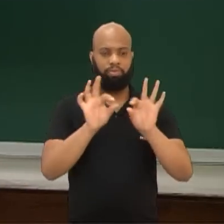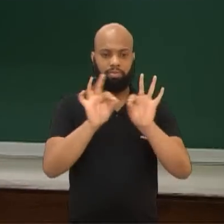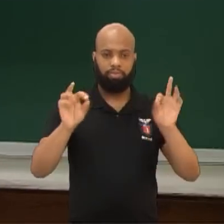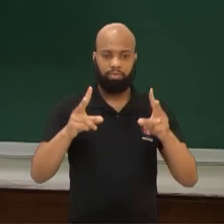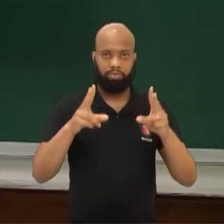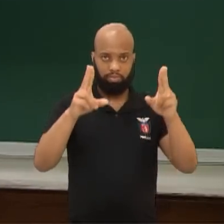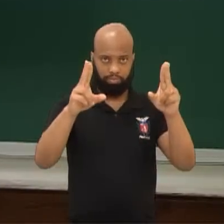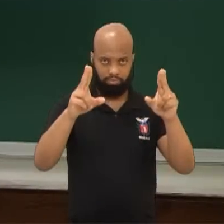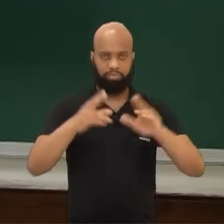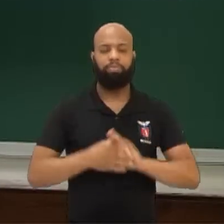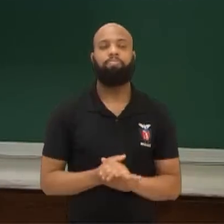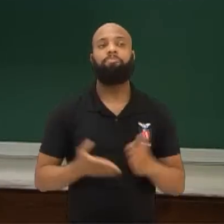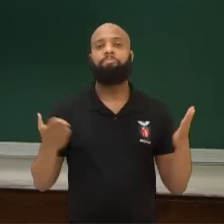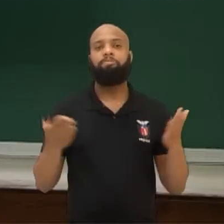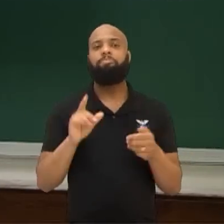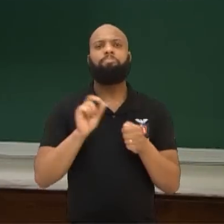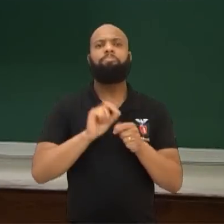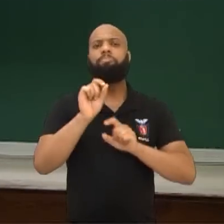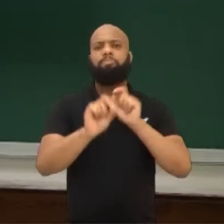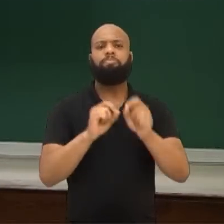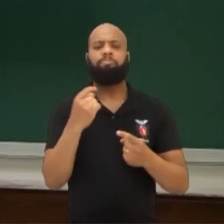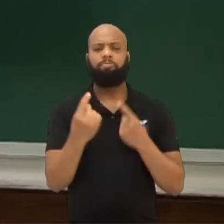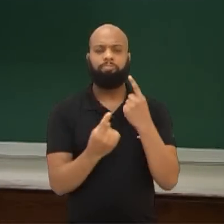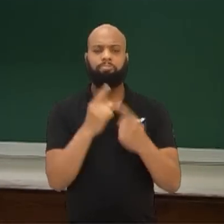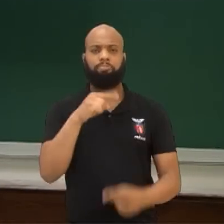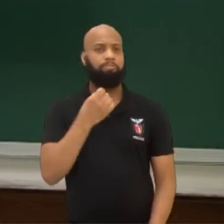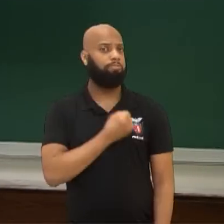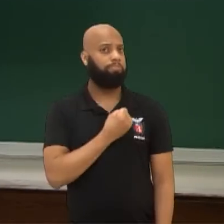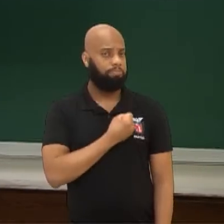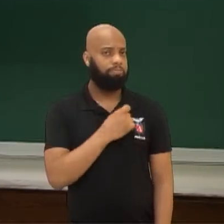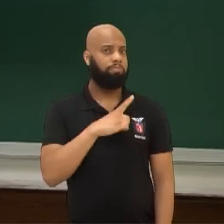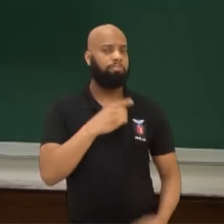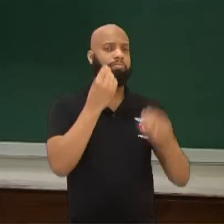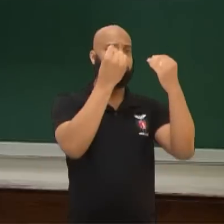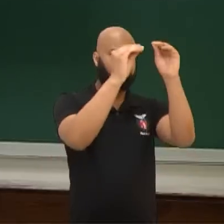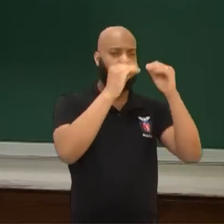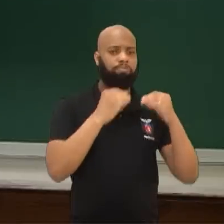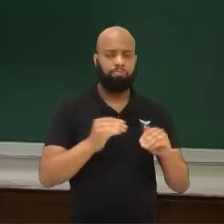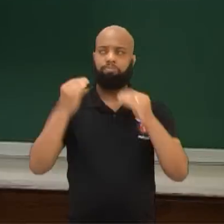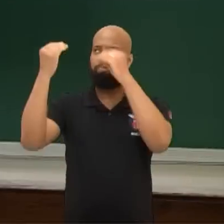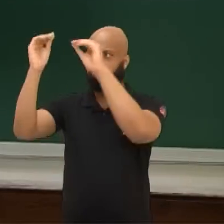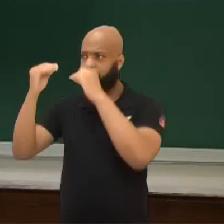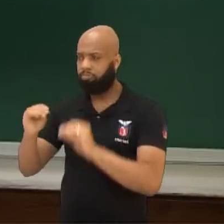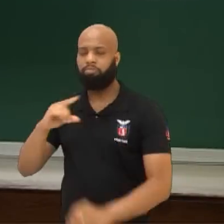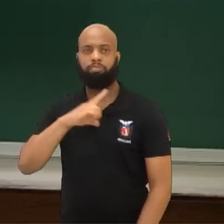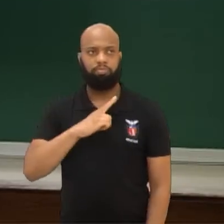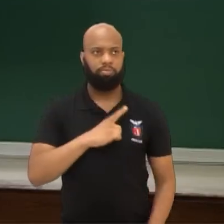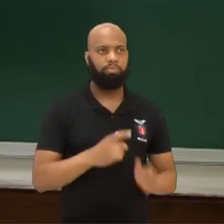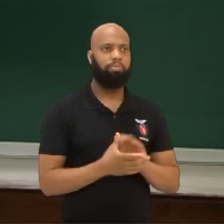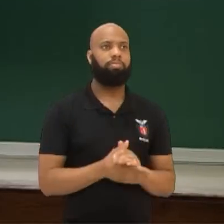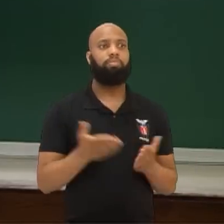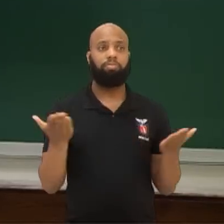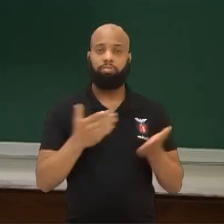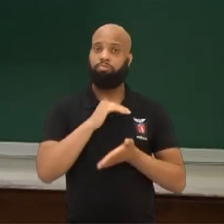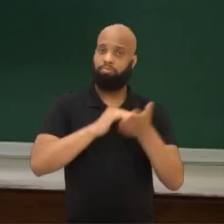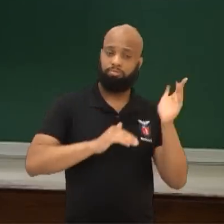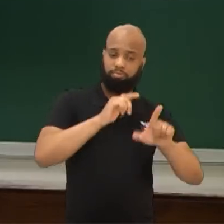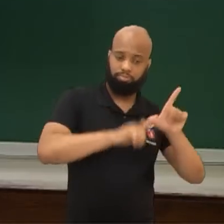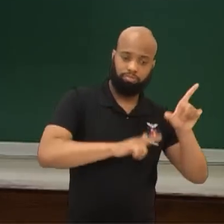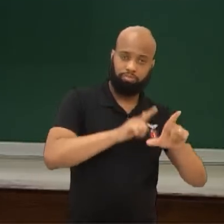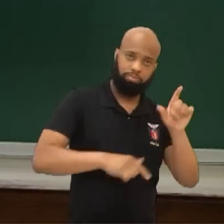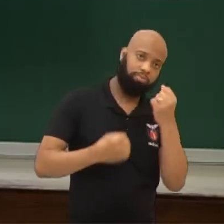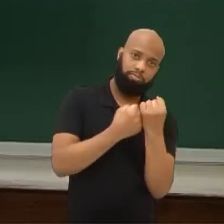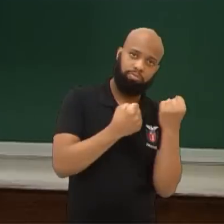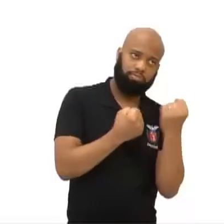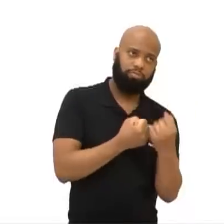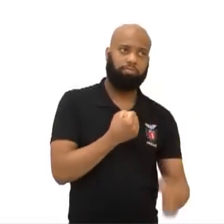segmentos proporcionais. Agora, a gente vai ver quais são os valores que nós tínhamos lá. Lembra? Então, ó, substituindo os comprimentos dos